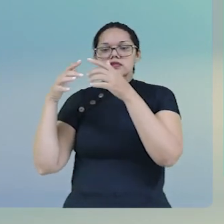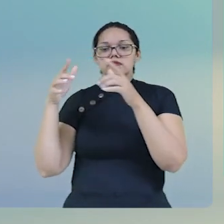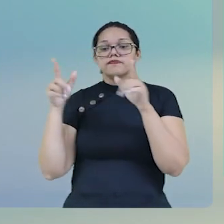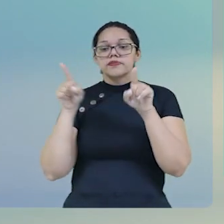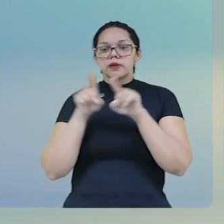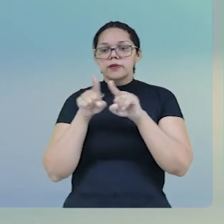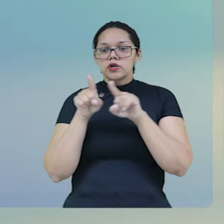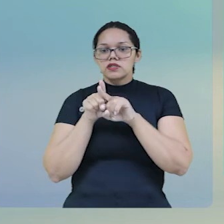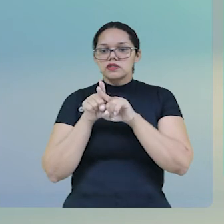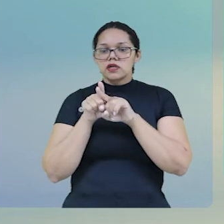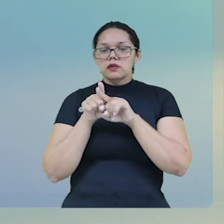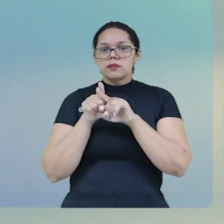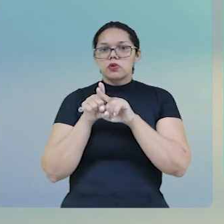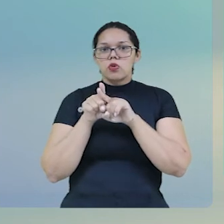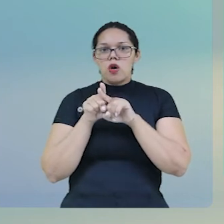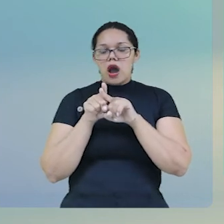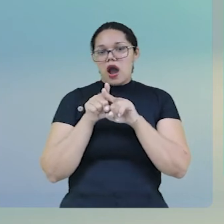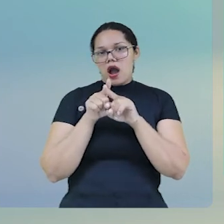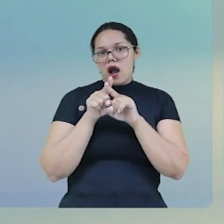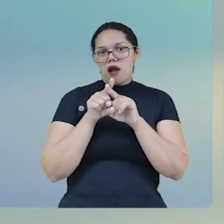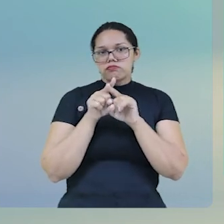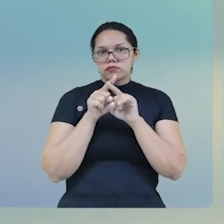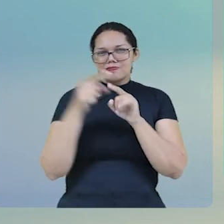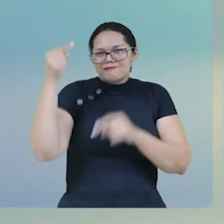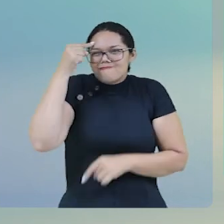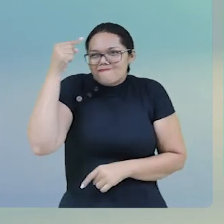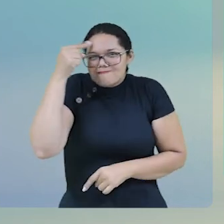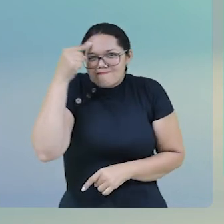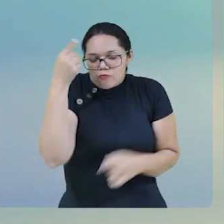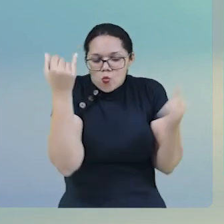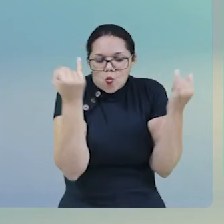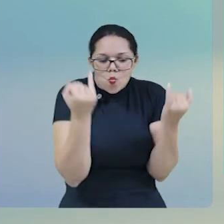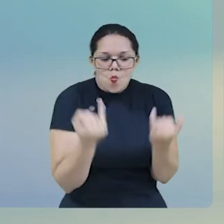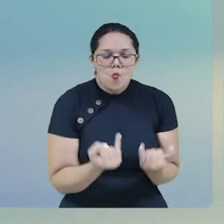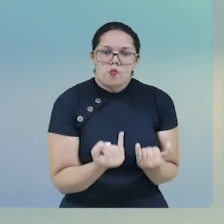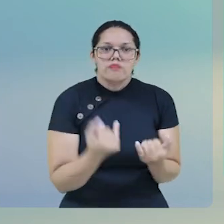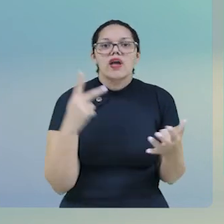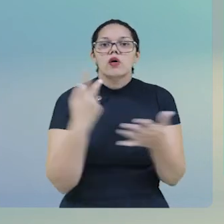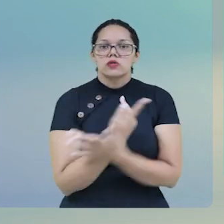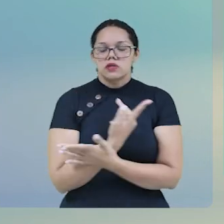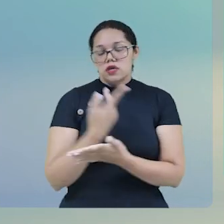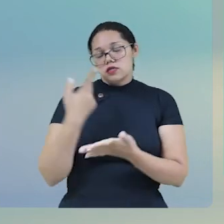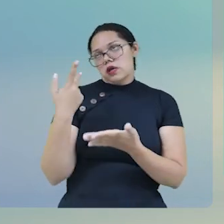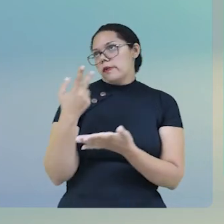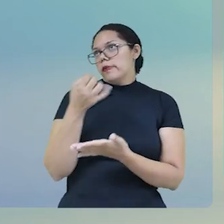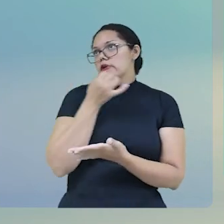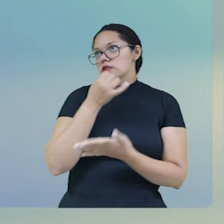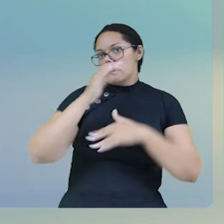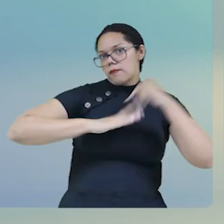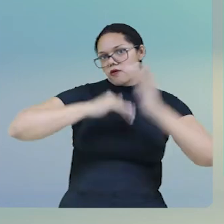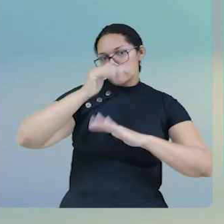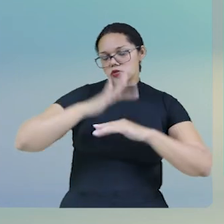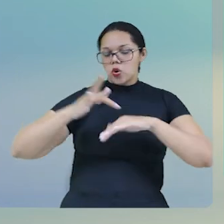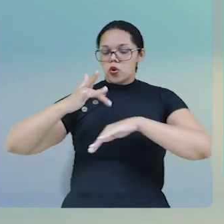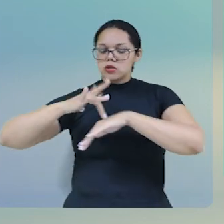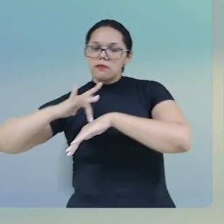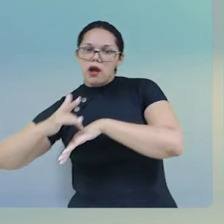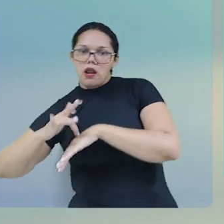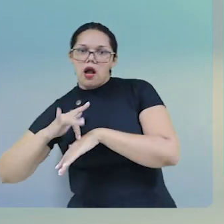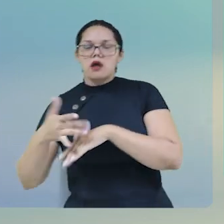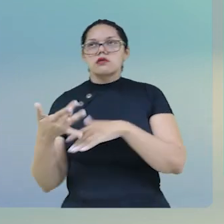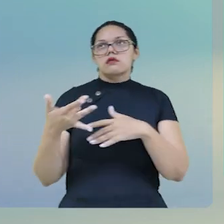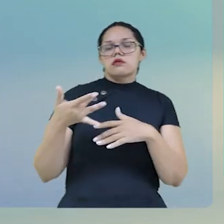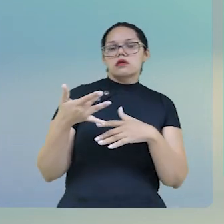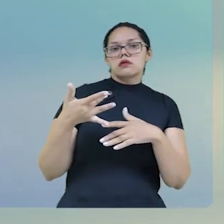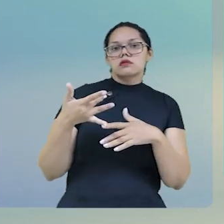anorexia, ela acomete geralmente algumas profissões mais em específico, por exemplo, bailarinas, atletas